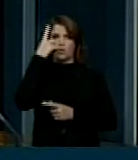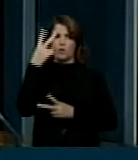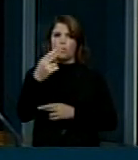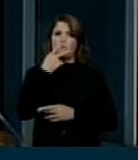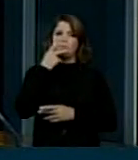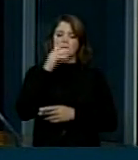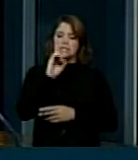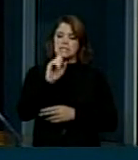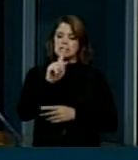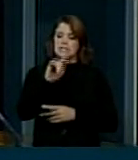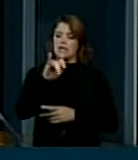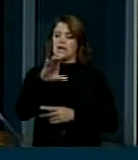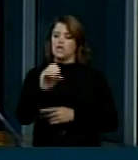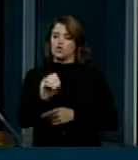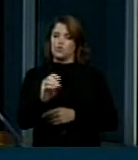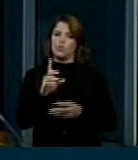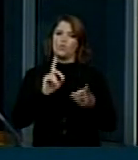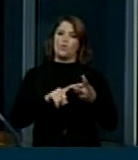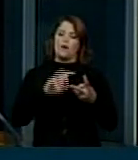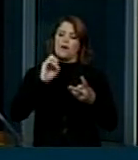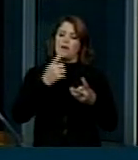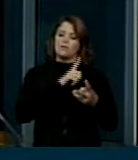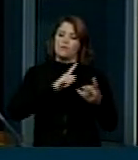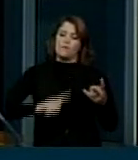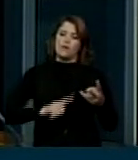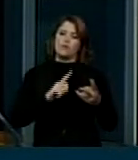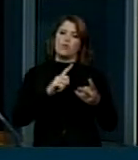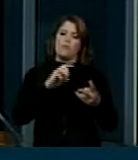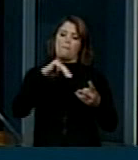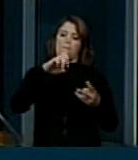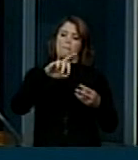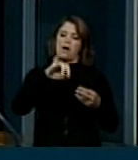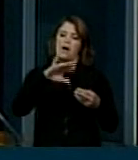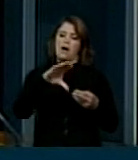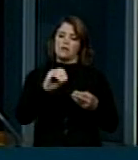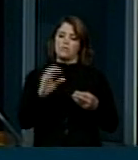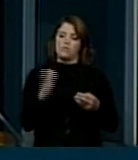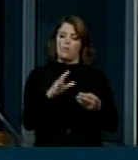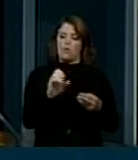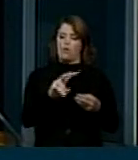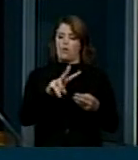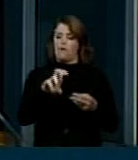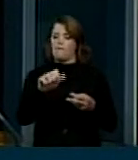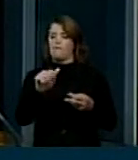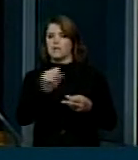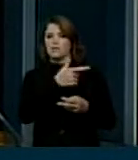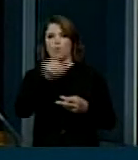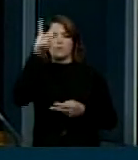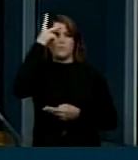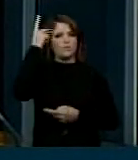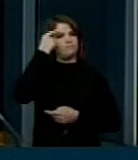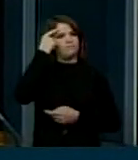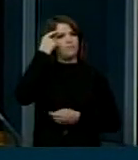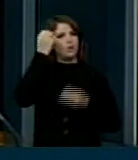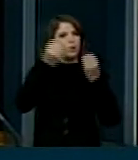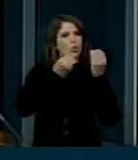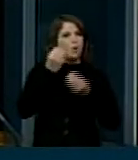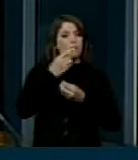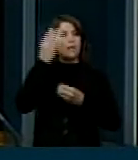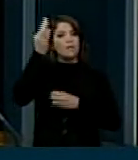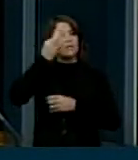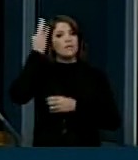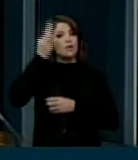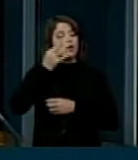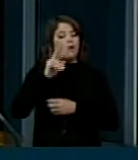como Sérgio Mota, o ex-governador de São Paulo, Mário Covas, e outros pensadores, de que a teoria